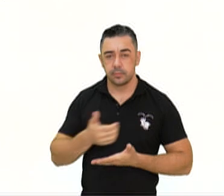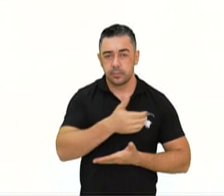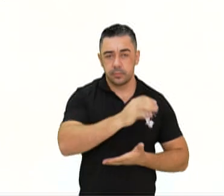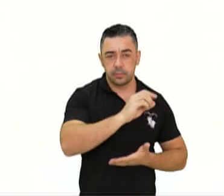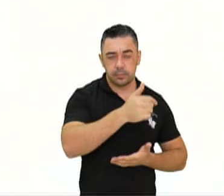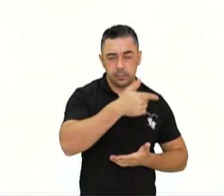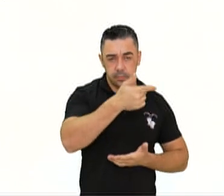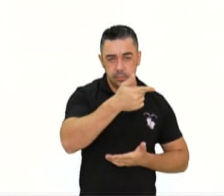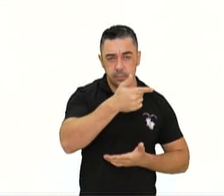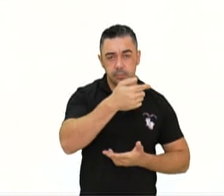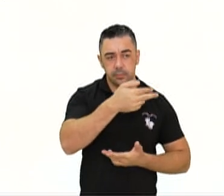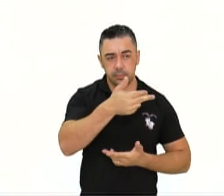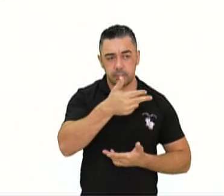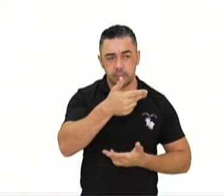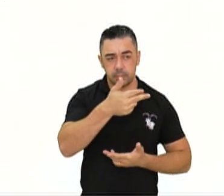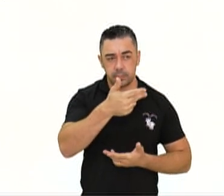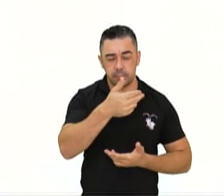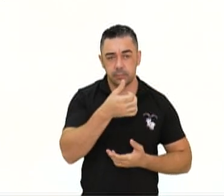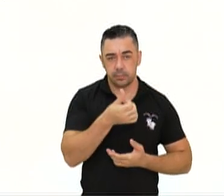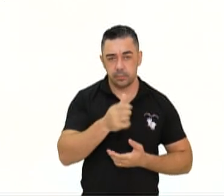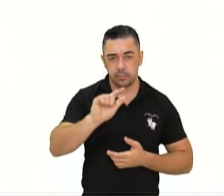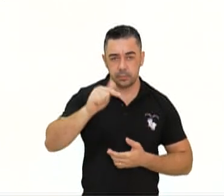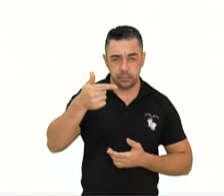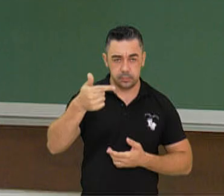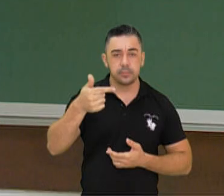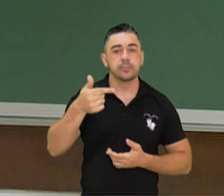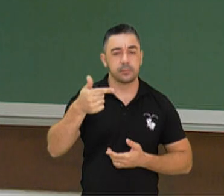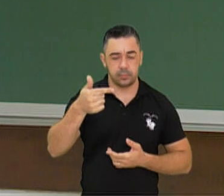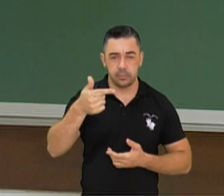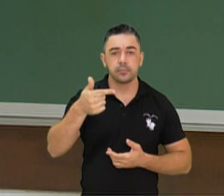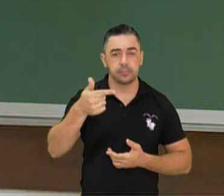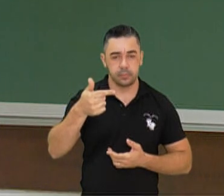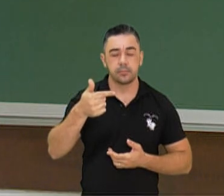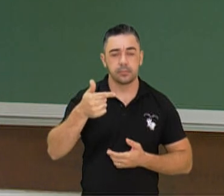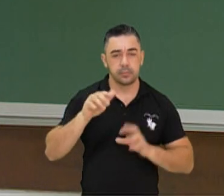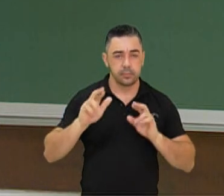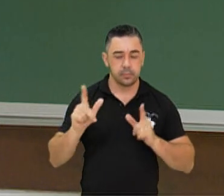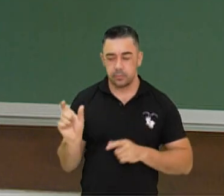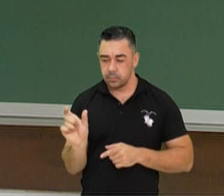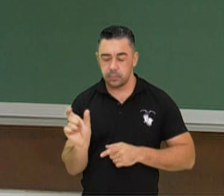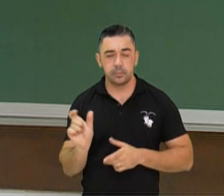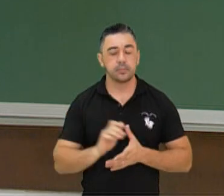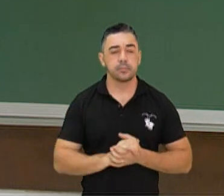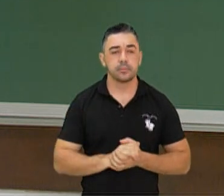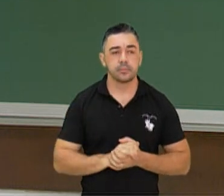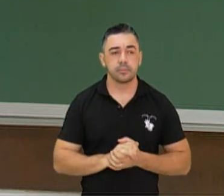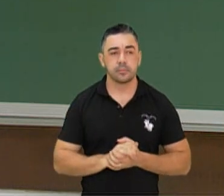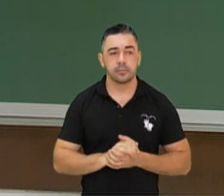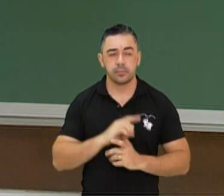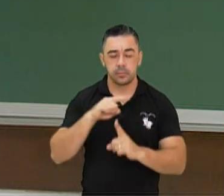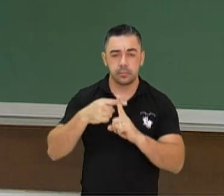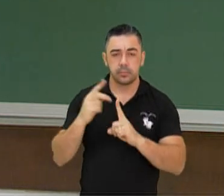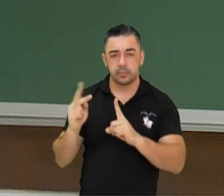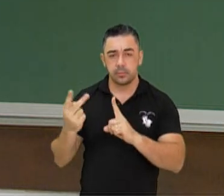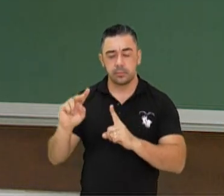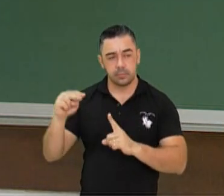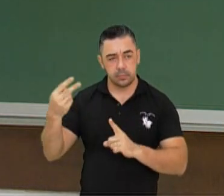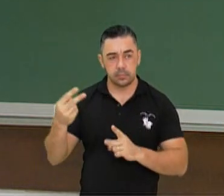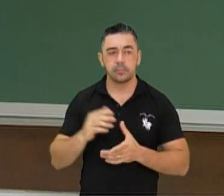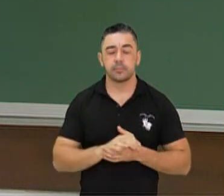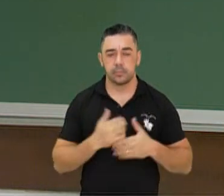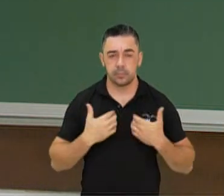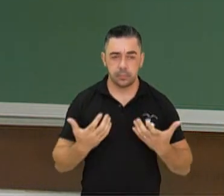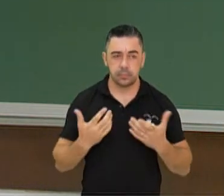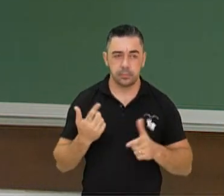10 ao quadrado, 6 ao quadrado, que é a diferença dos raios das duas bases, mais a altura ao quadrado, que é o